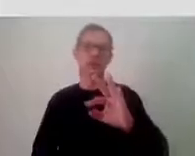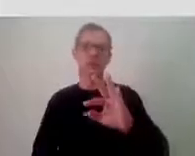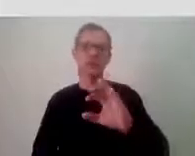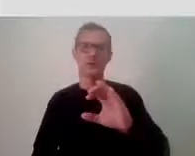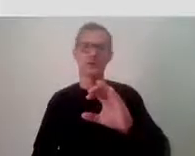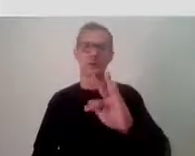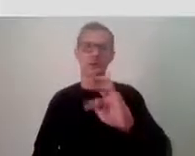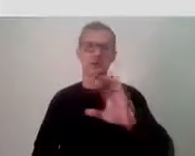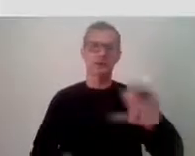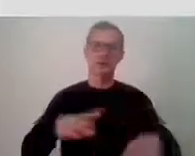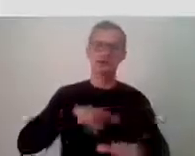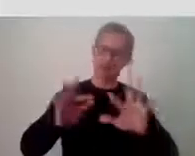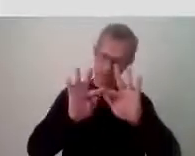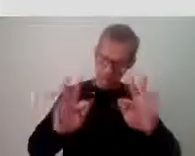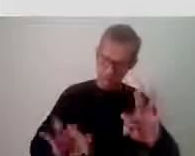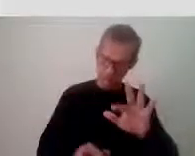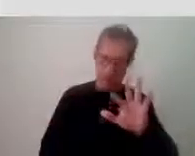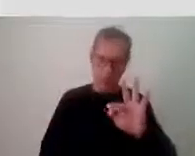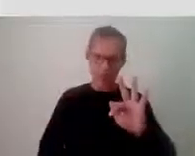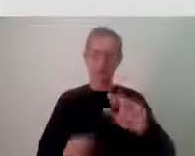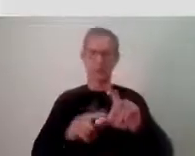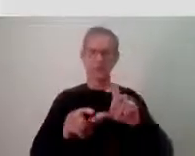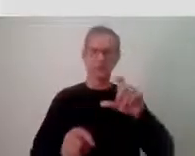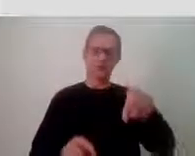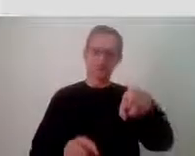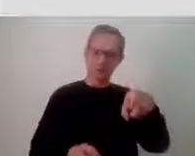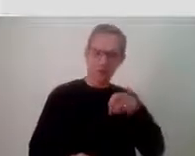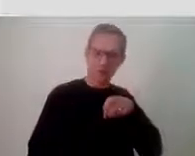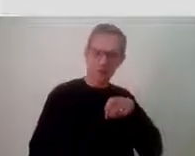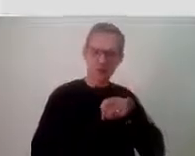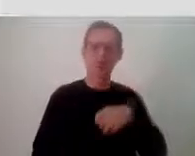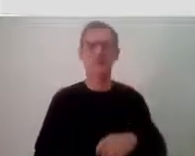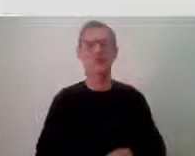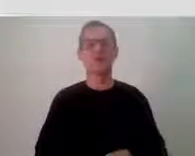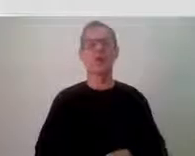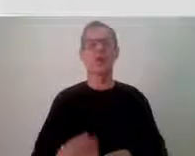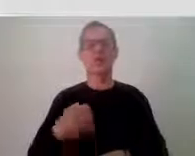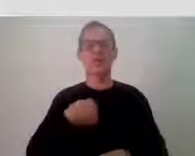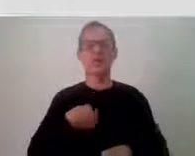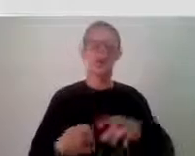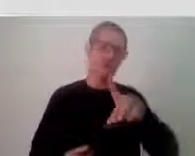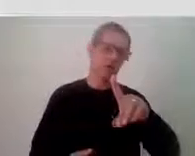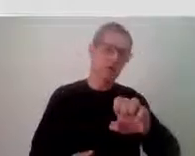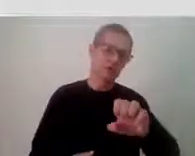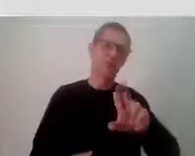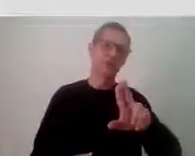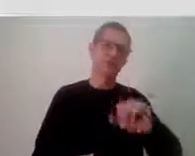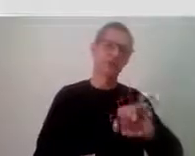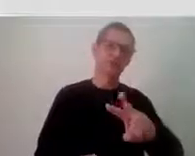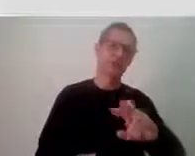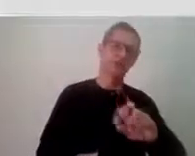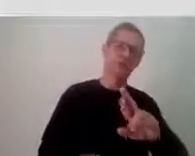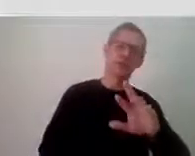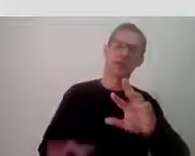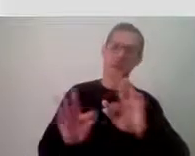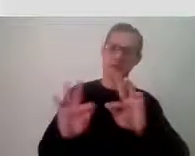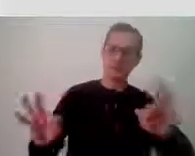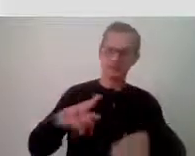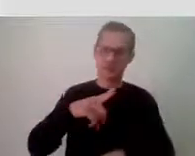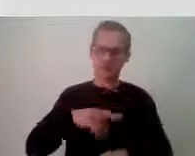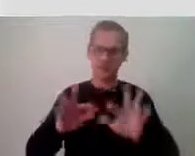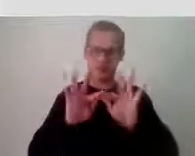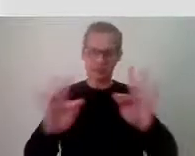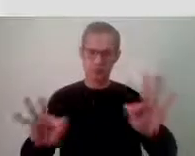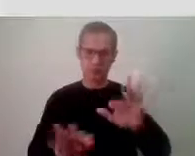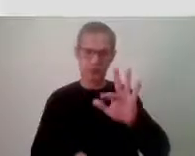ter uma função f maiúsculo de x, de tal forma que quando eu derivar essa função, eu vou chegar à minha